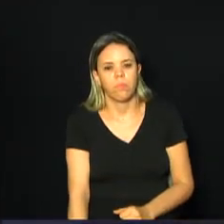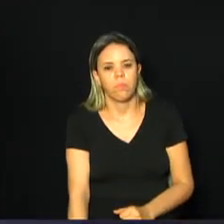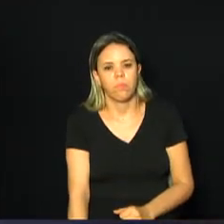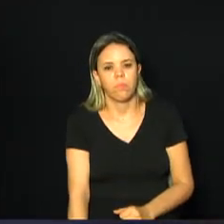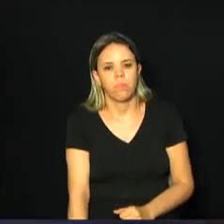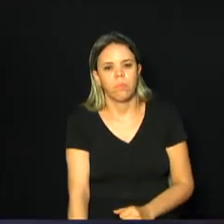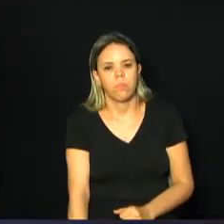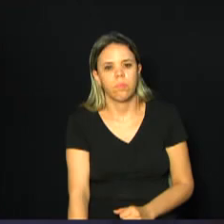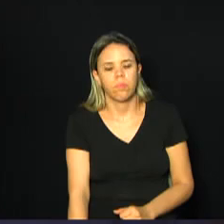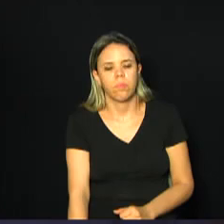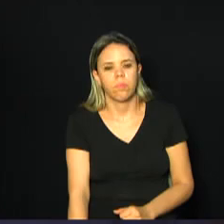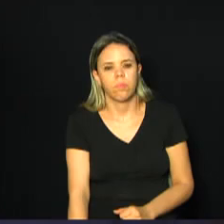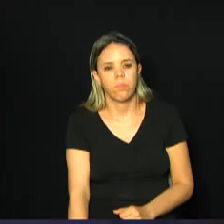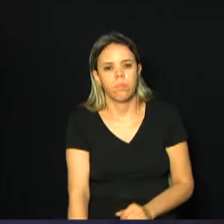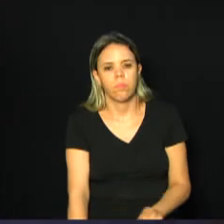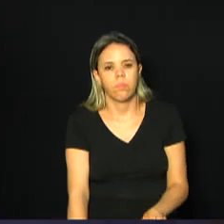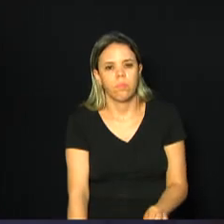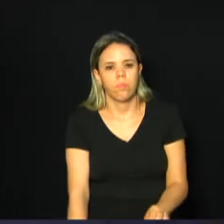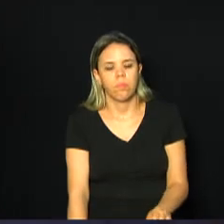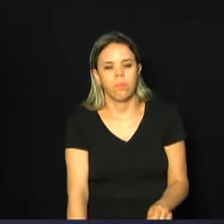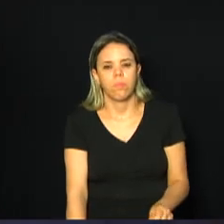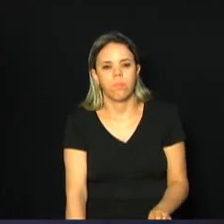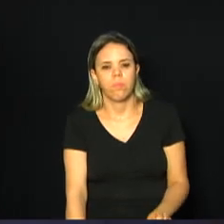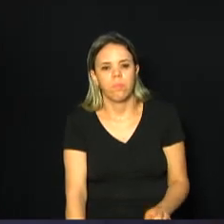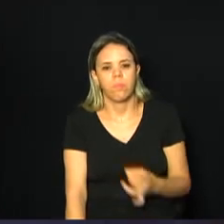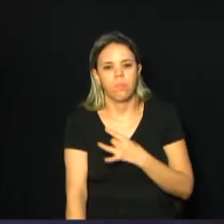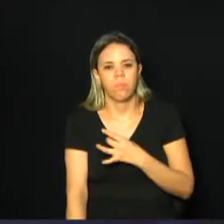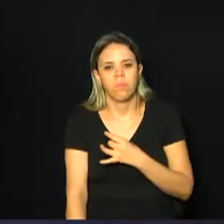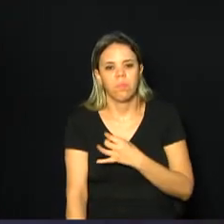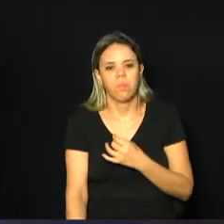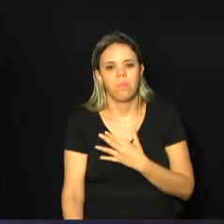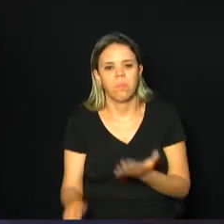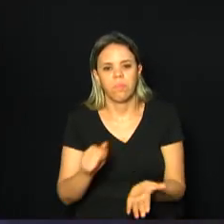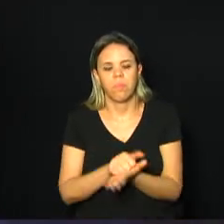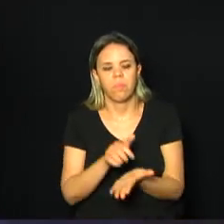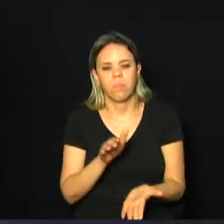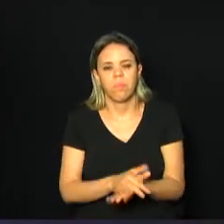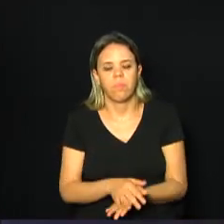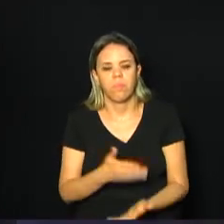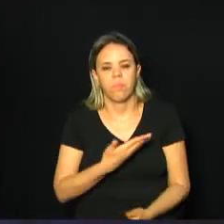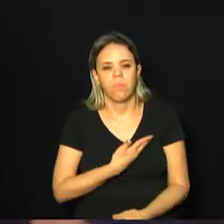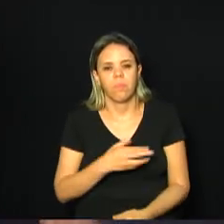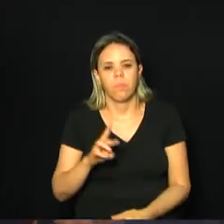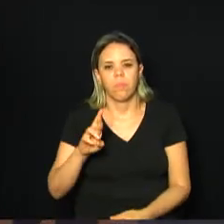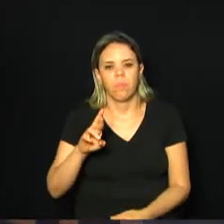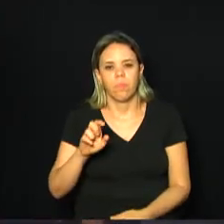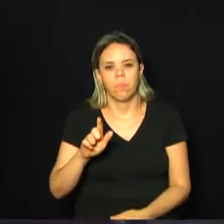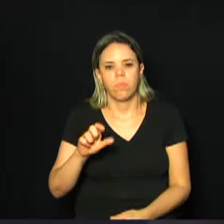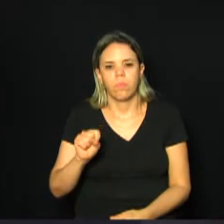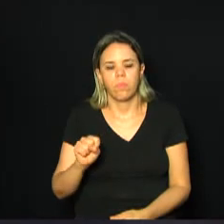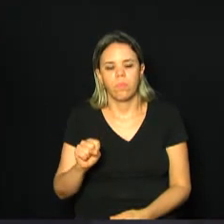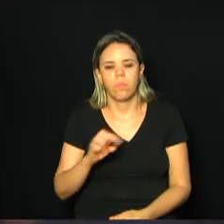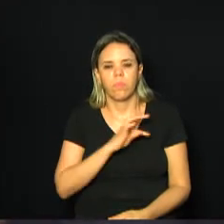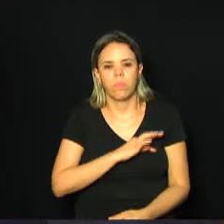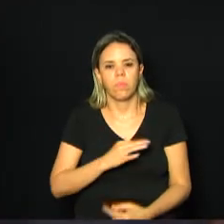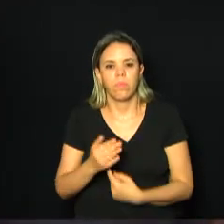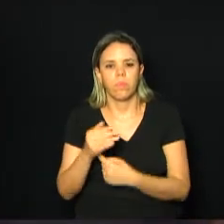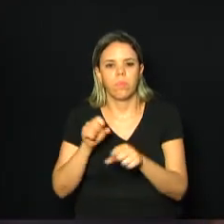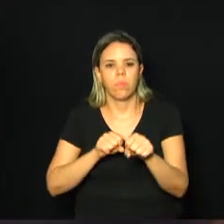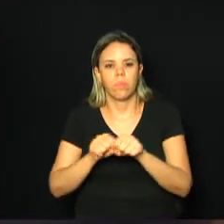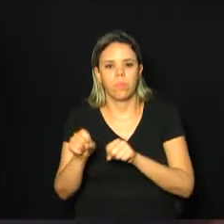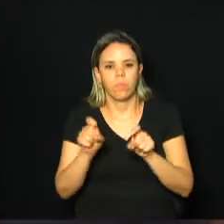Até perdi aqui com medo de ser multado, hein? Nosso amigo Regis Nogueira Santana, que ele é tecnólogo